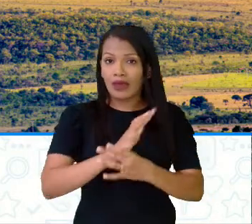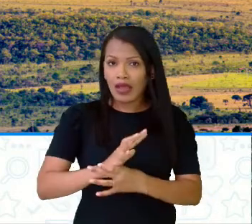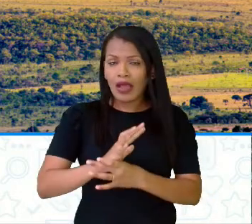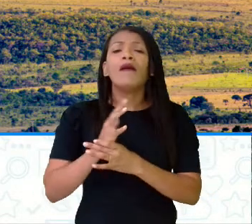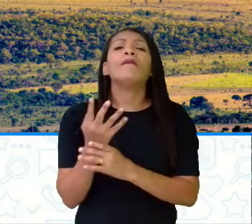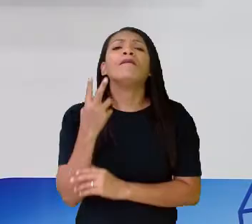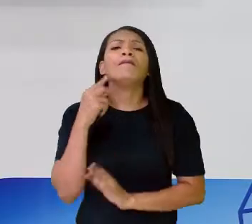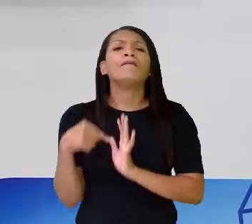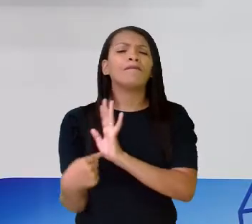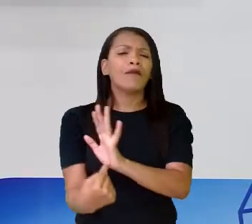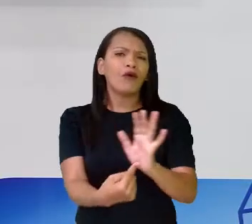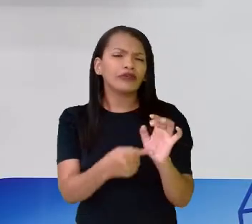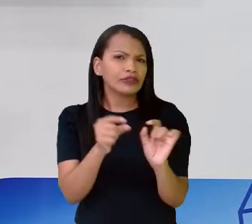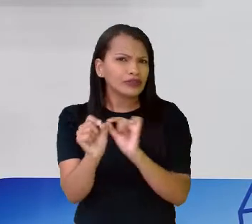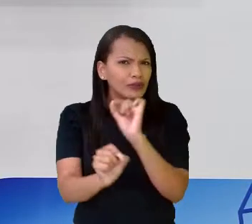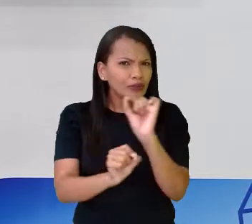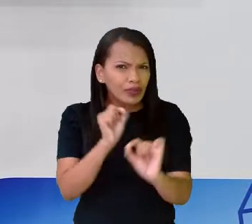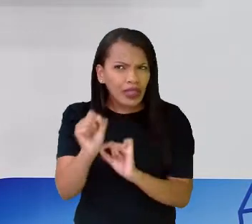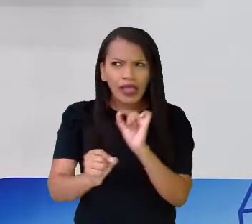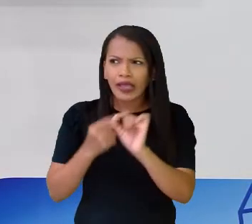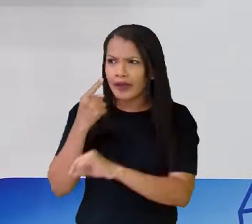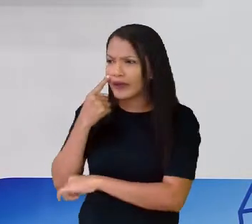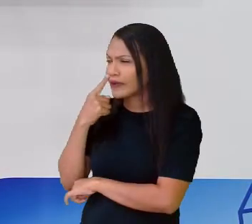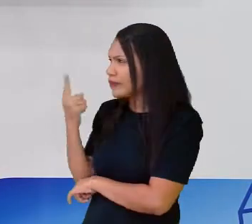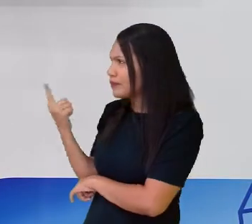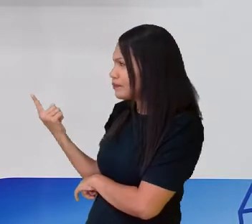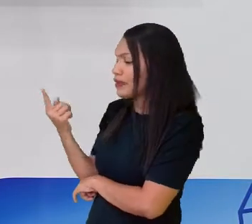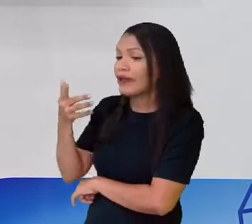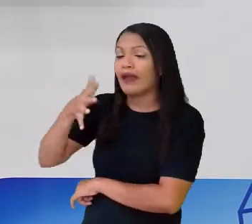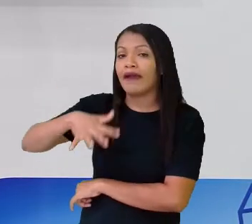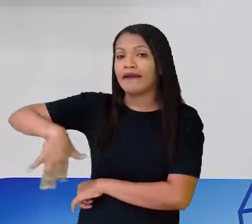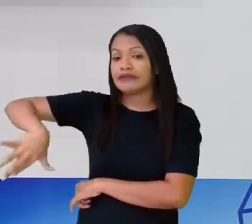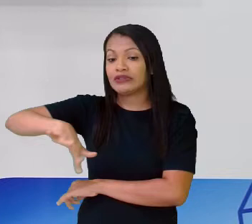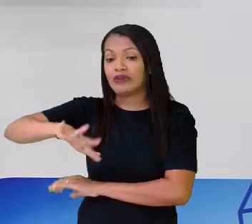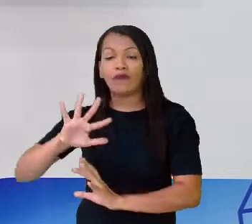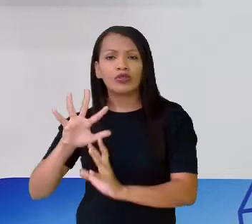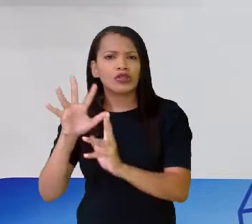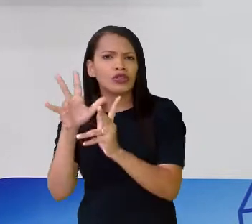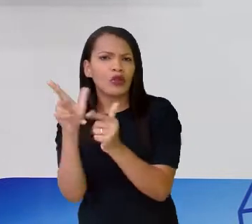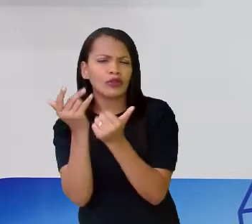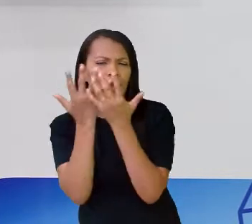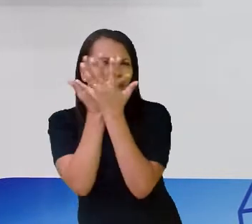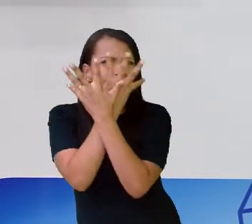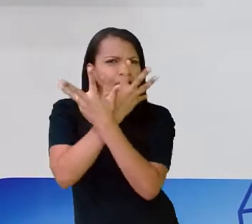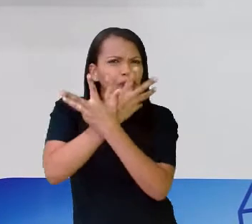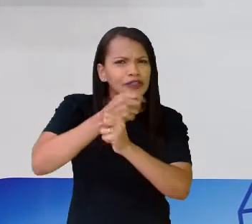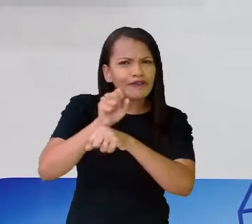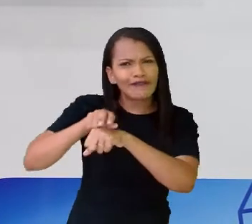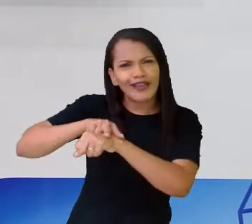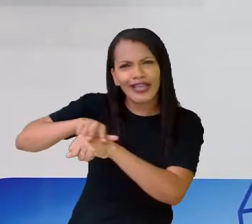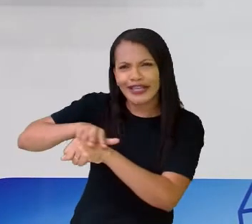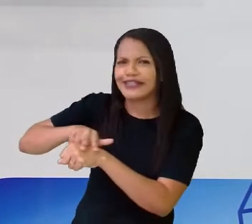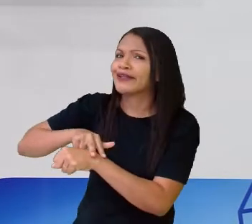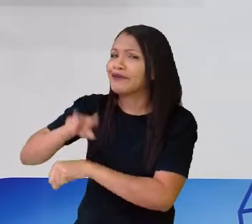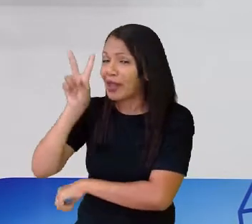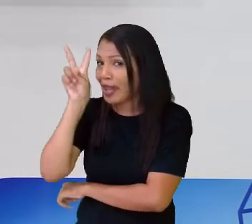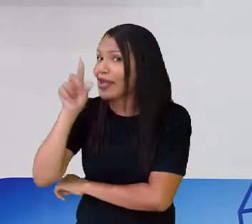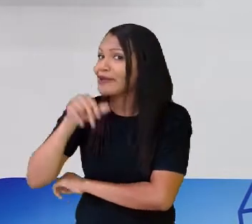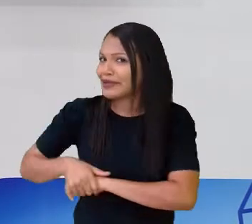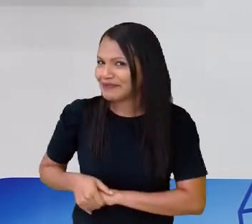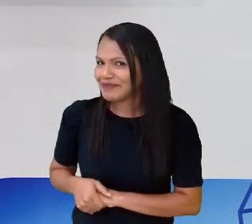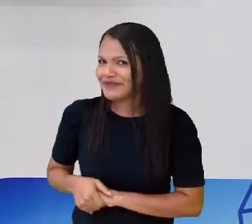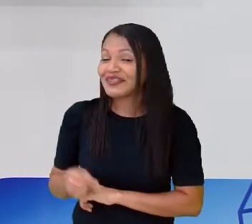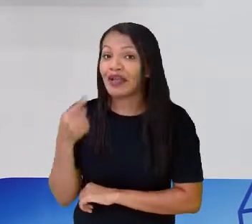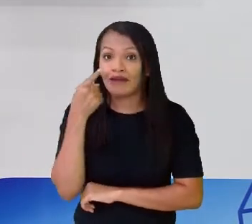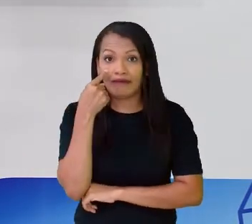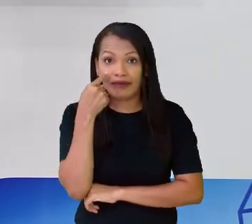o que é? Ó? A gente está vendo, ó, essa região aqui, ó, todinha, bonitinha, verdinha, lembra? Tá vendo